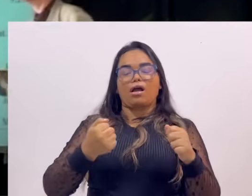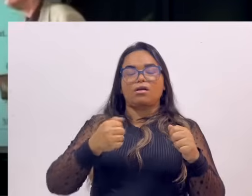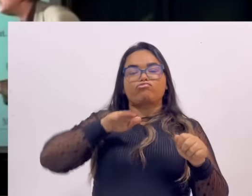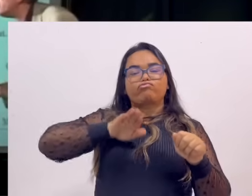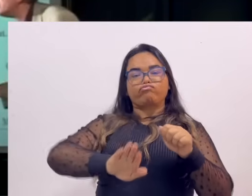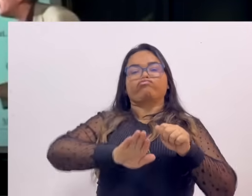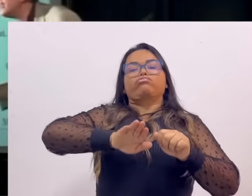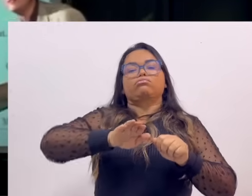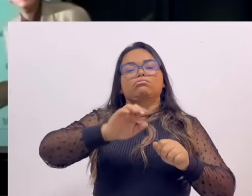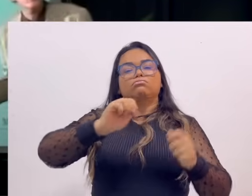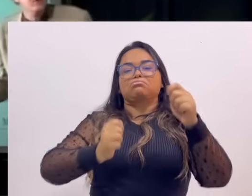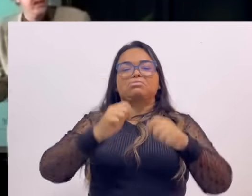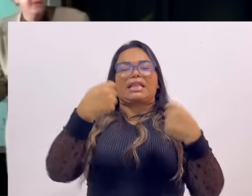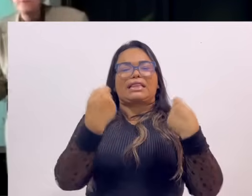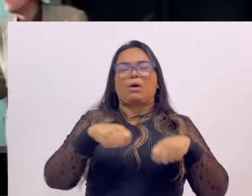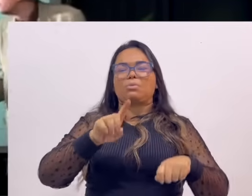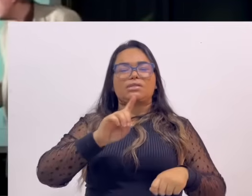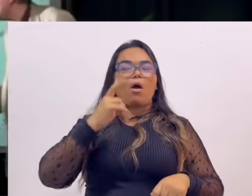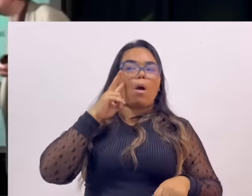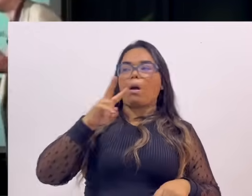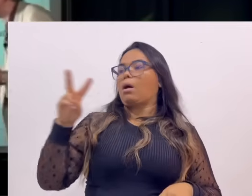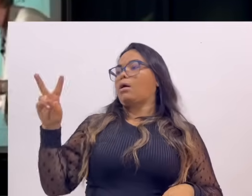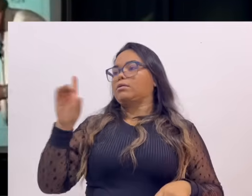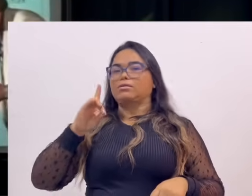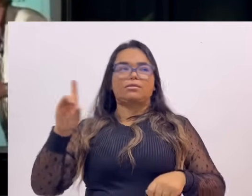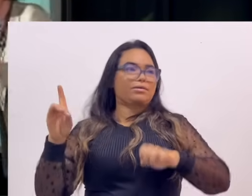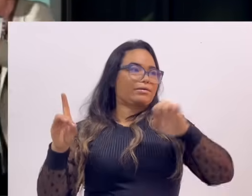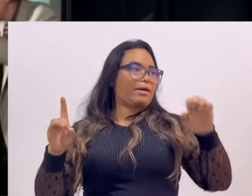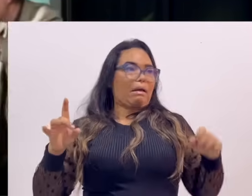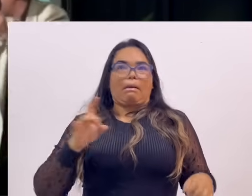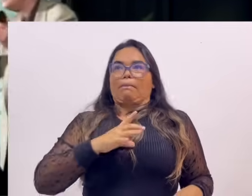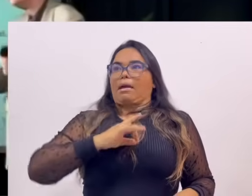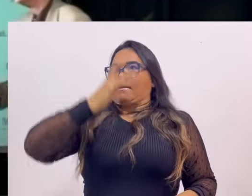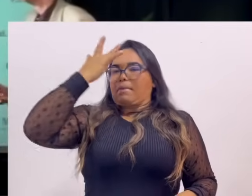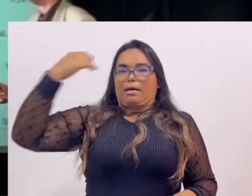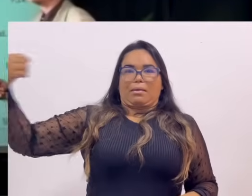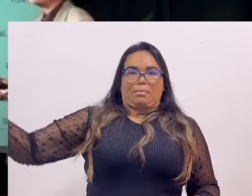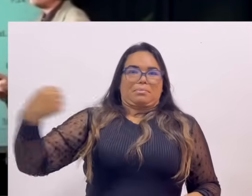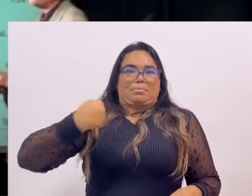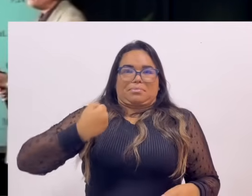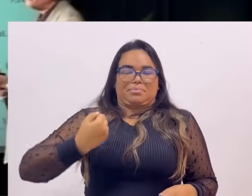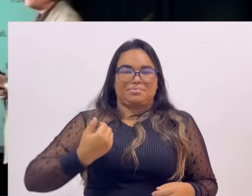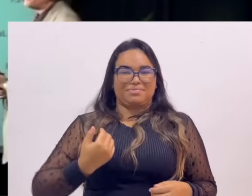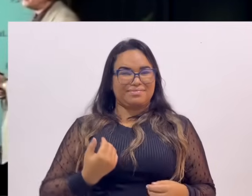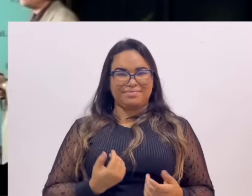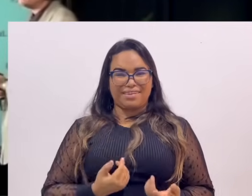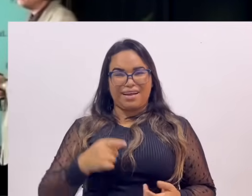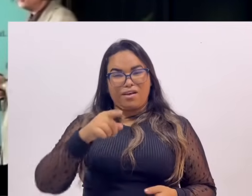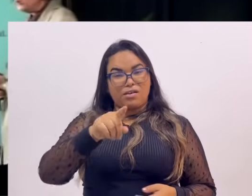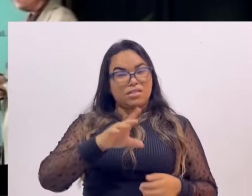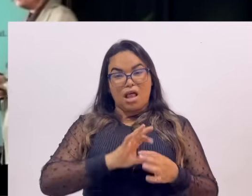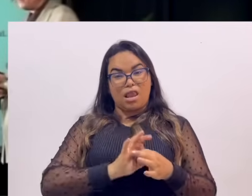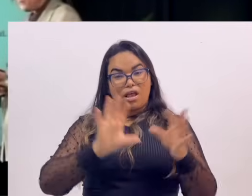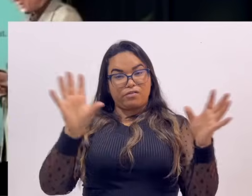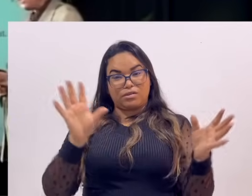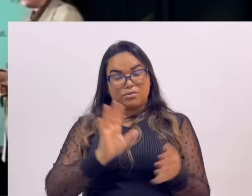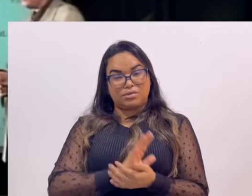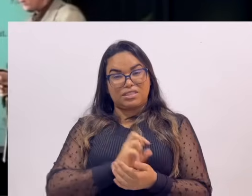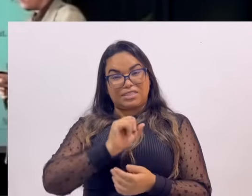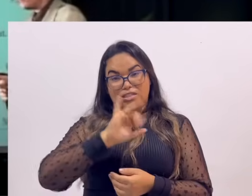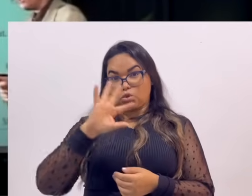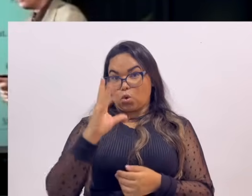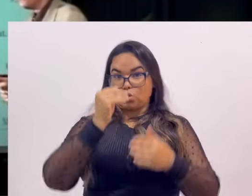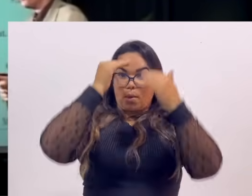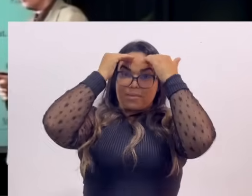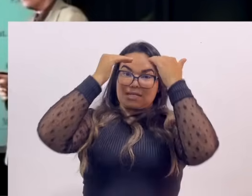pisar no acelerador, não precisaria olhar para a direita ou para a esquerda, por medo de alguém lhe golpear a cabeça. Você estaria